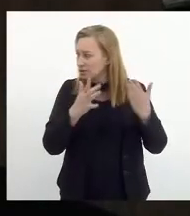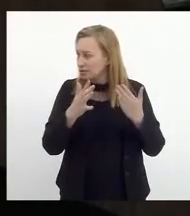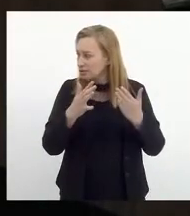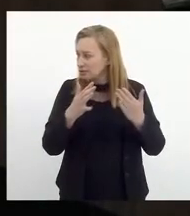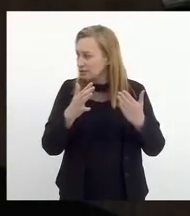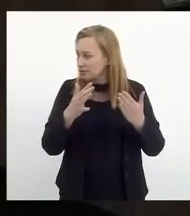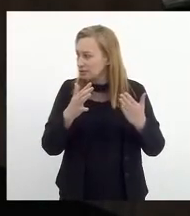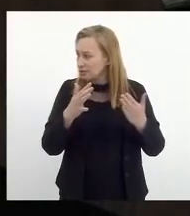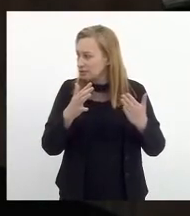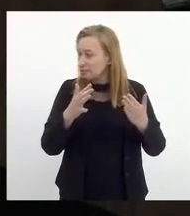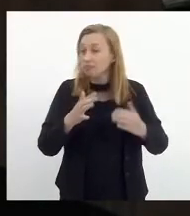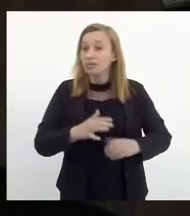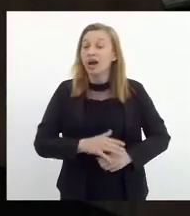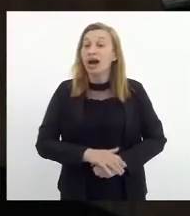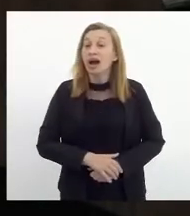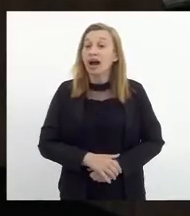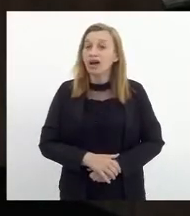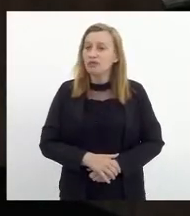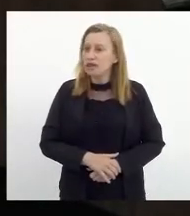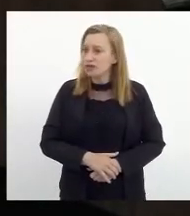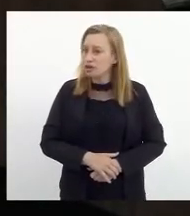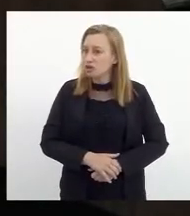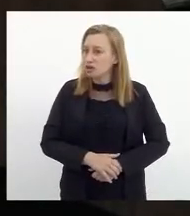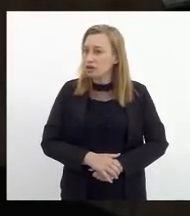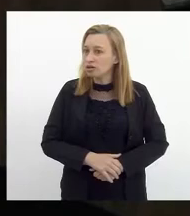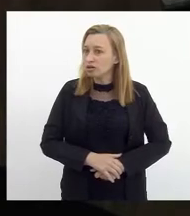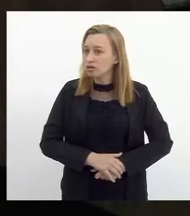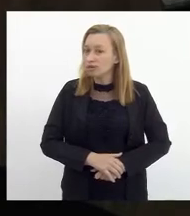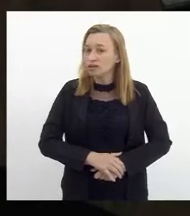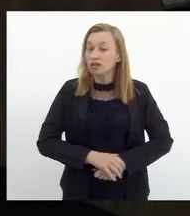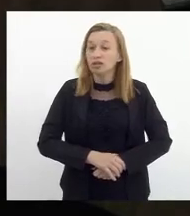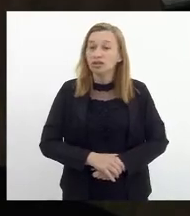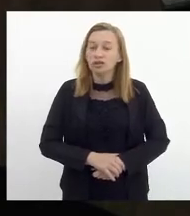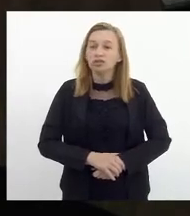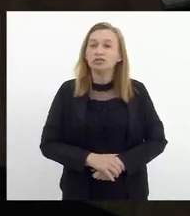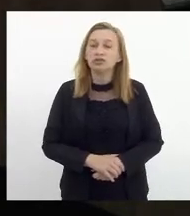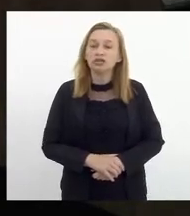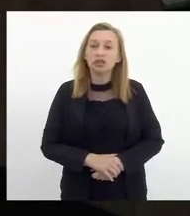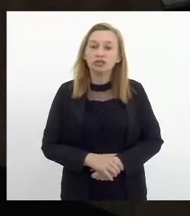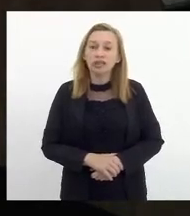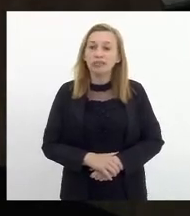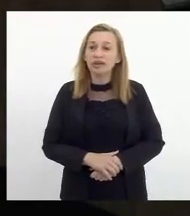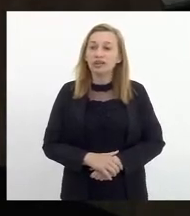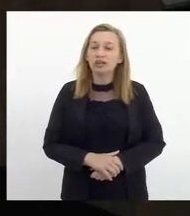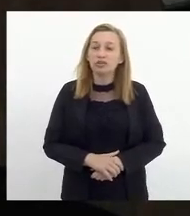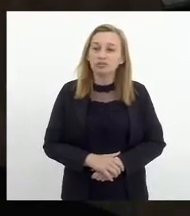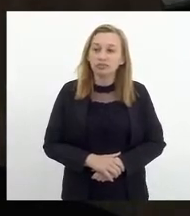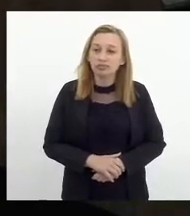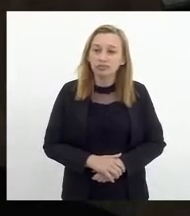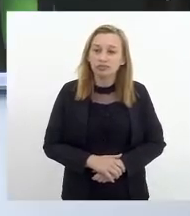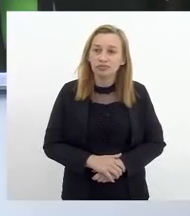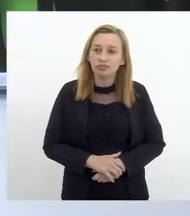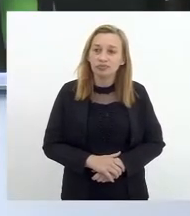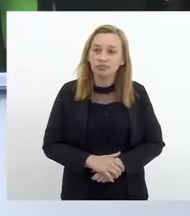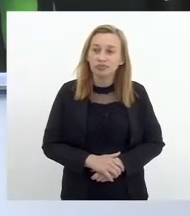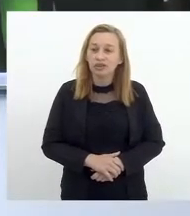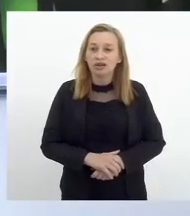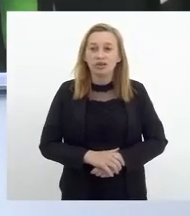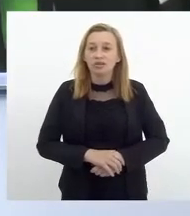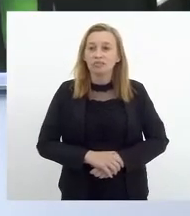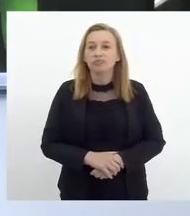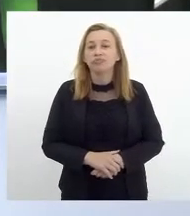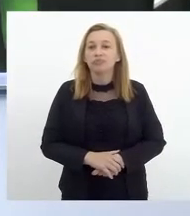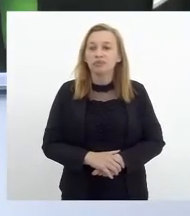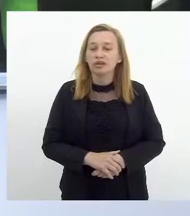Salema, e toda a área técnica, e quero me permitir para saudar